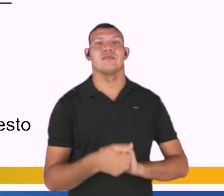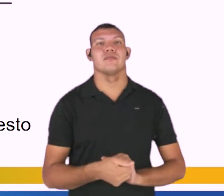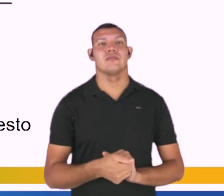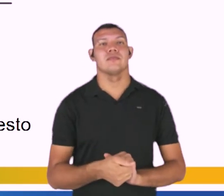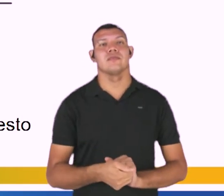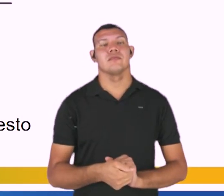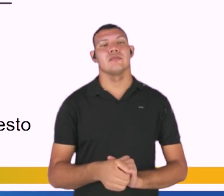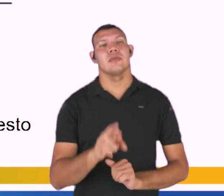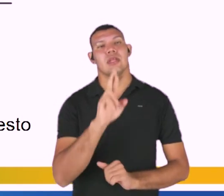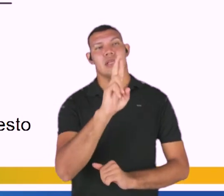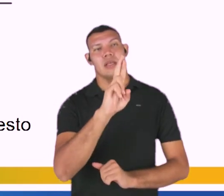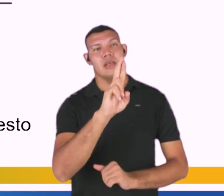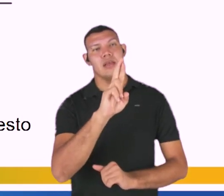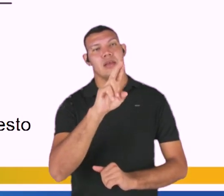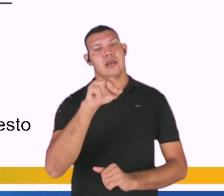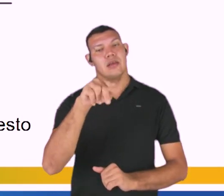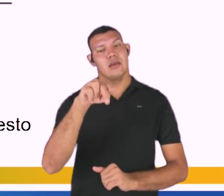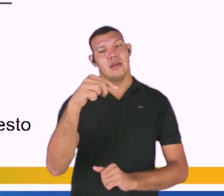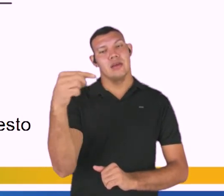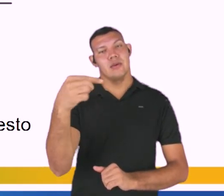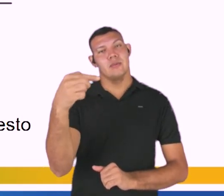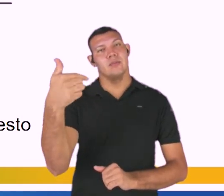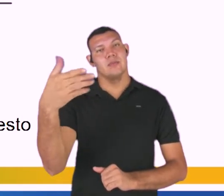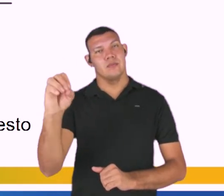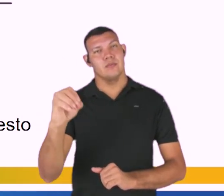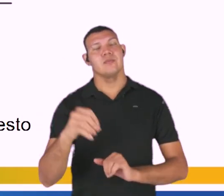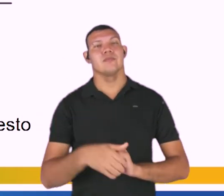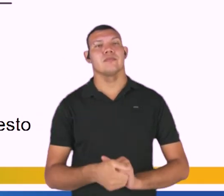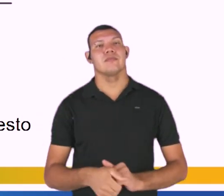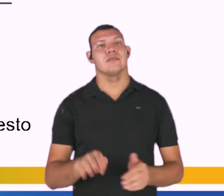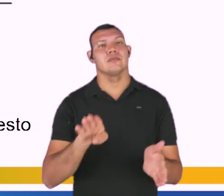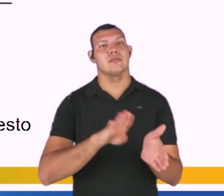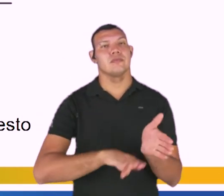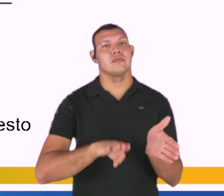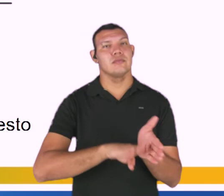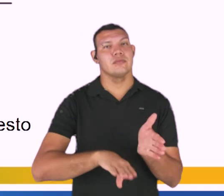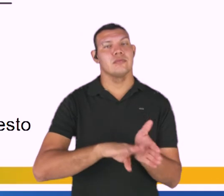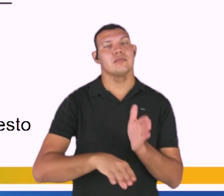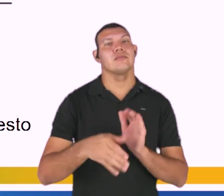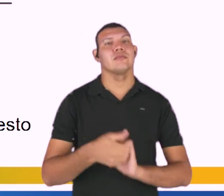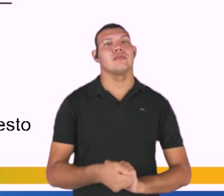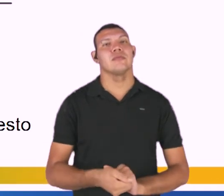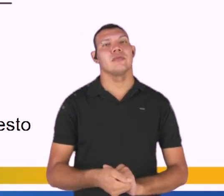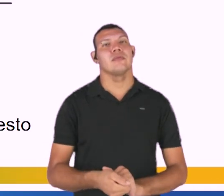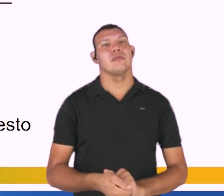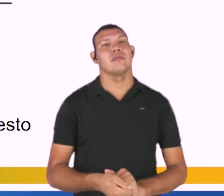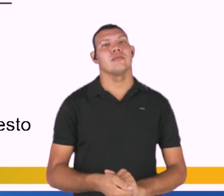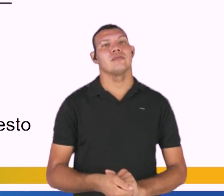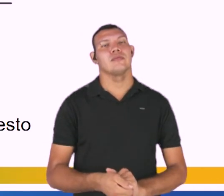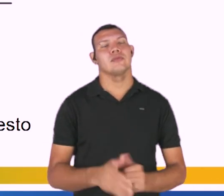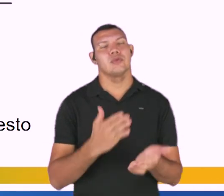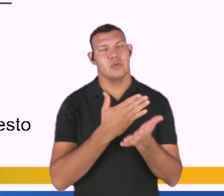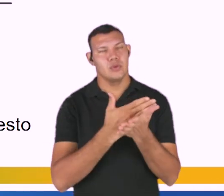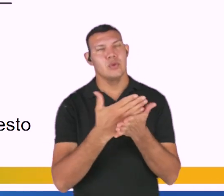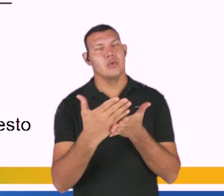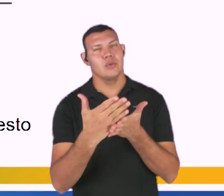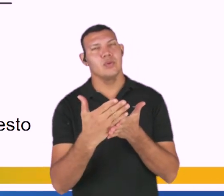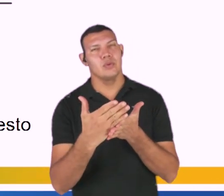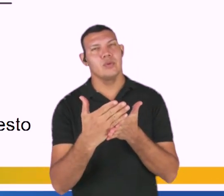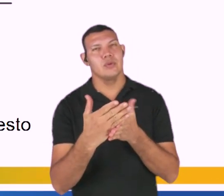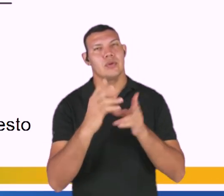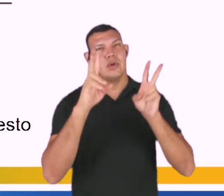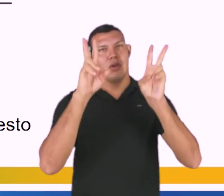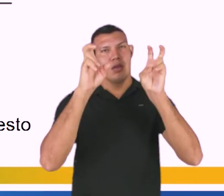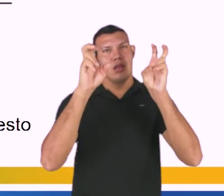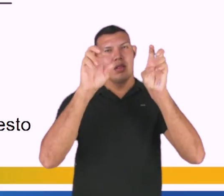R = - 20 Então esse menos 20 é o resto da nossa divisão feita lá do início da nossa do